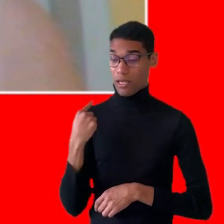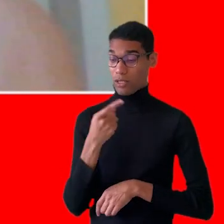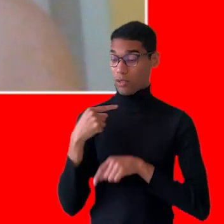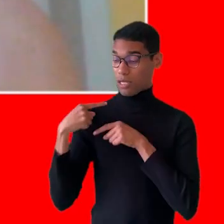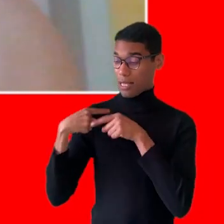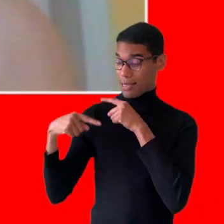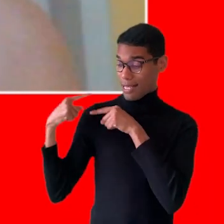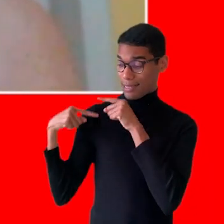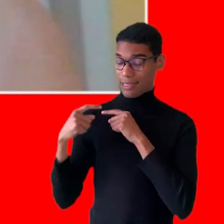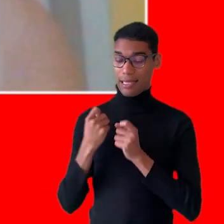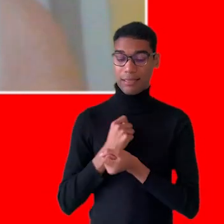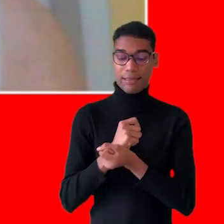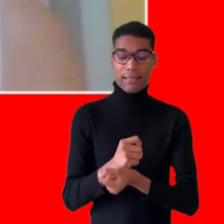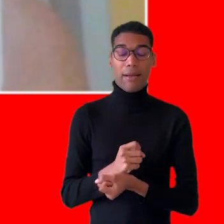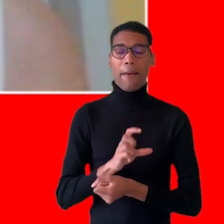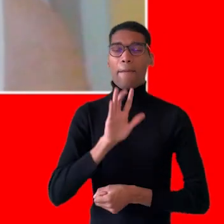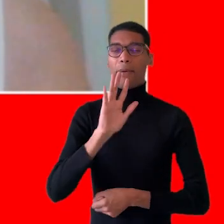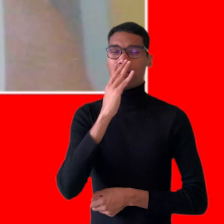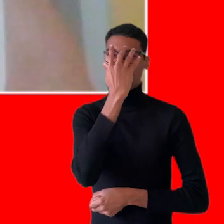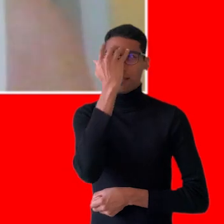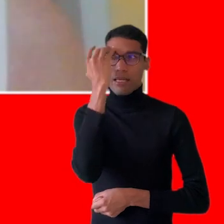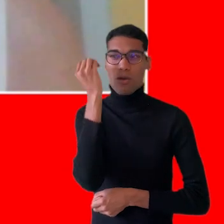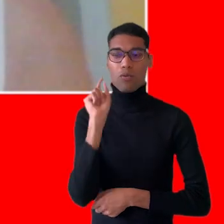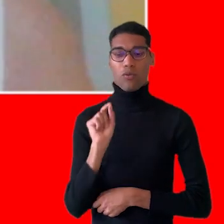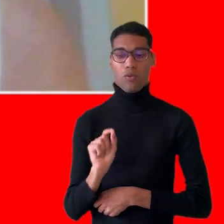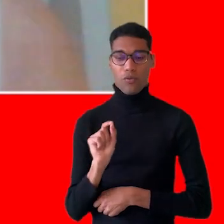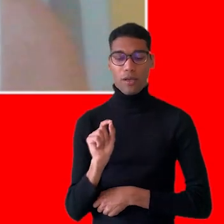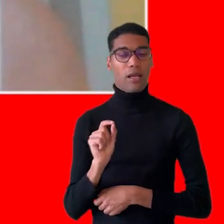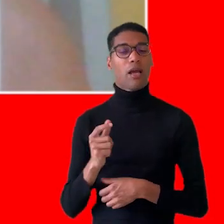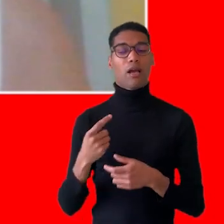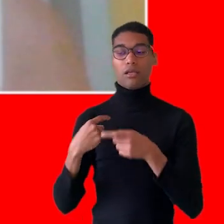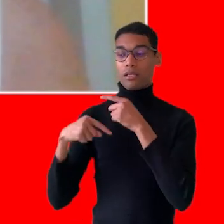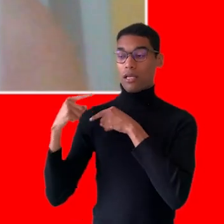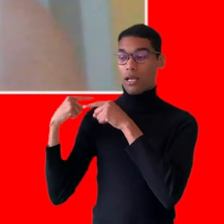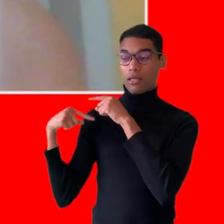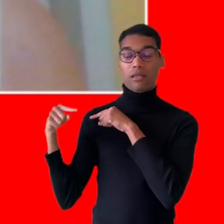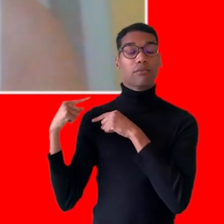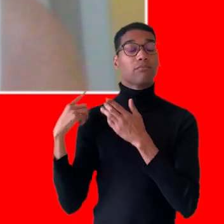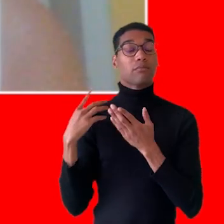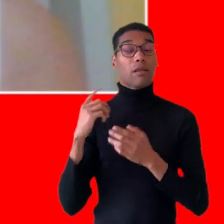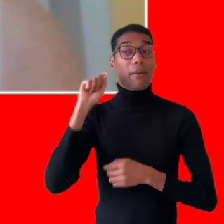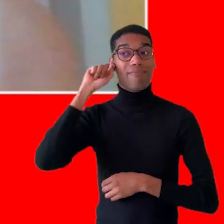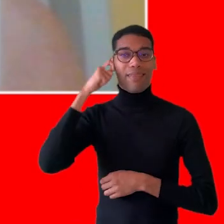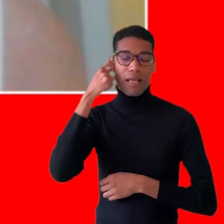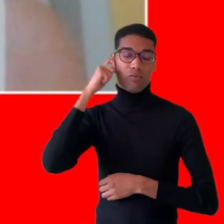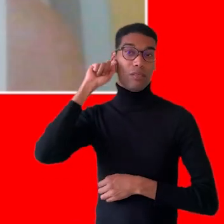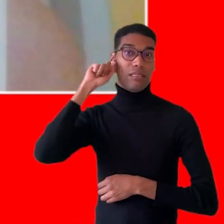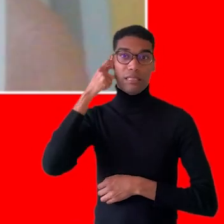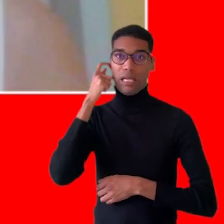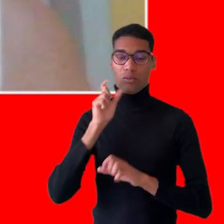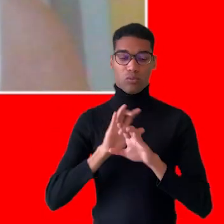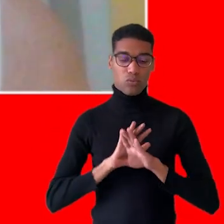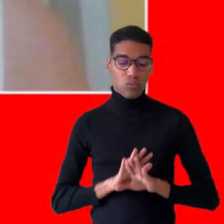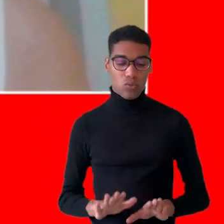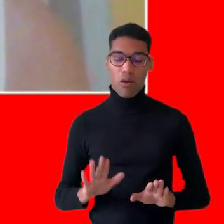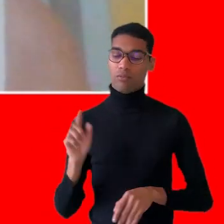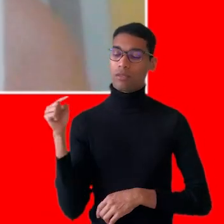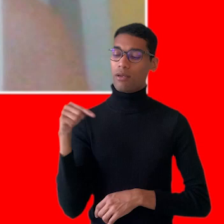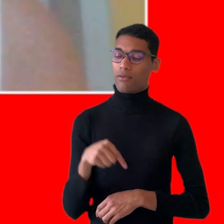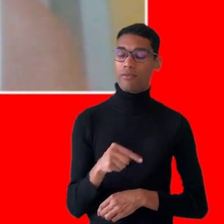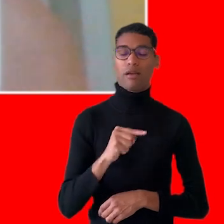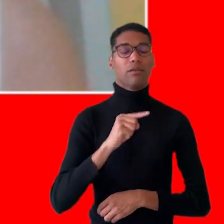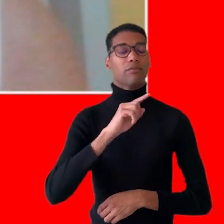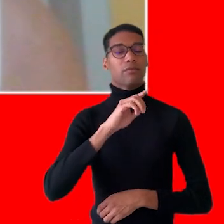de escravos, né? Esquecem que nós somos descendentes de negros que foram escravizados, negros e negras, vieram